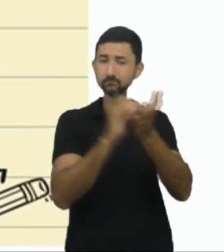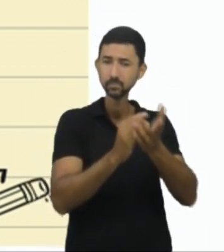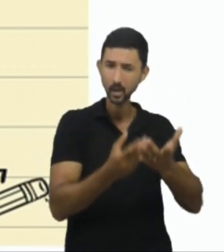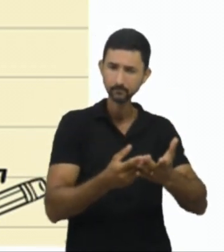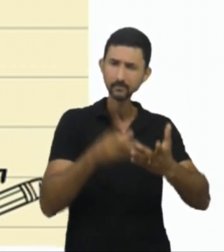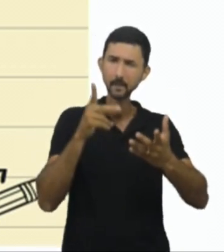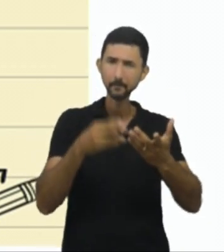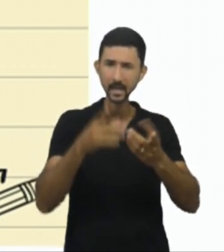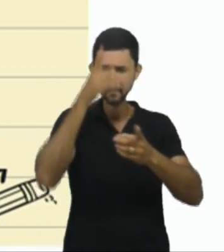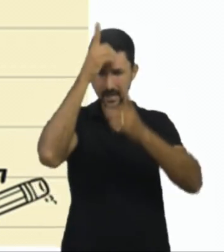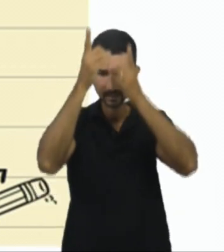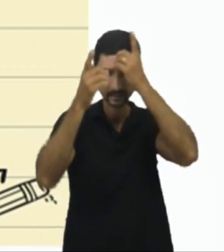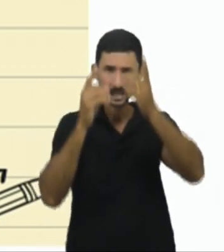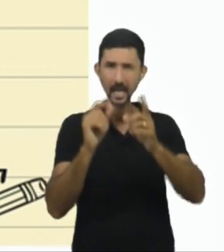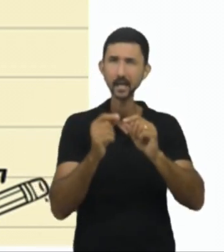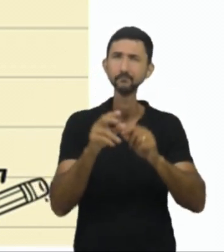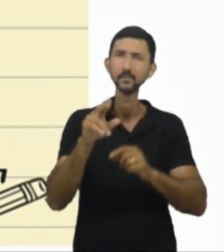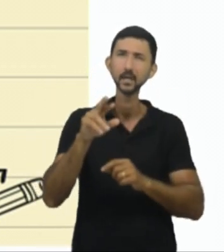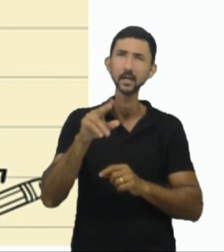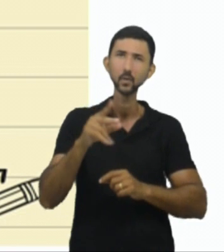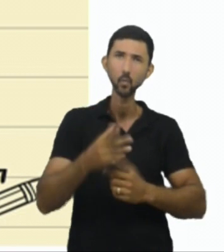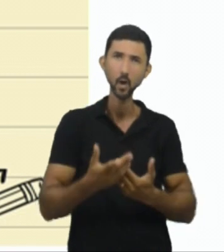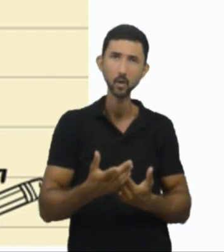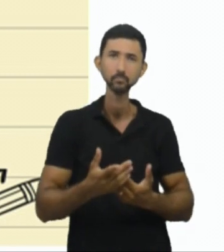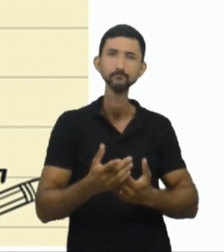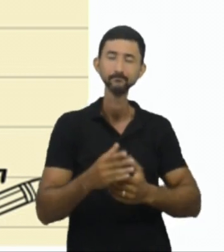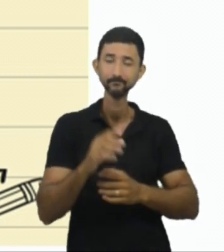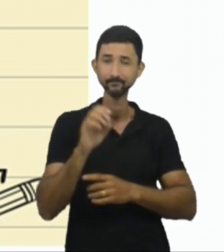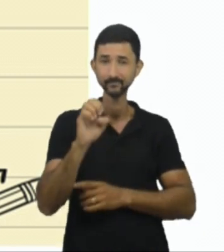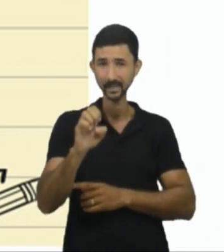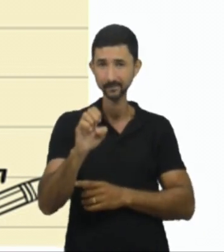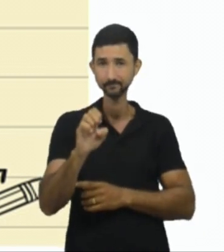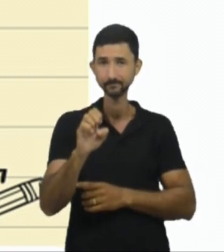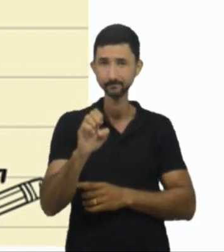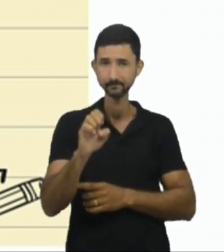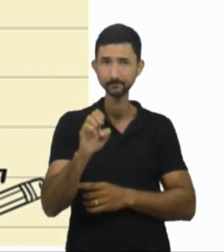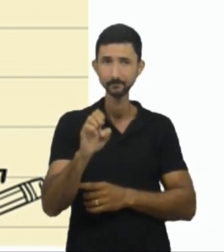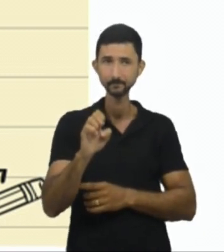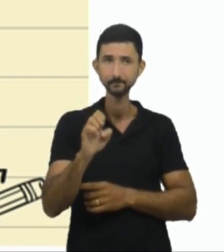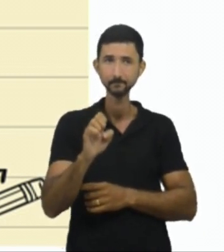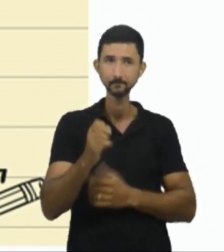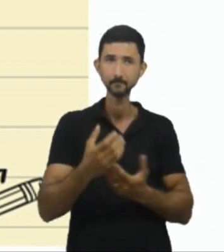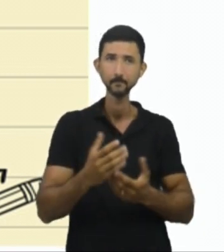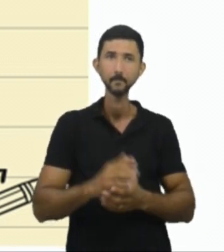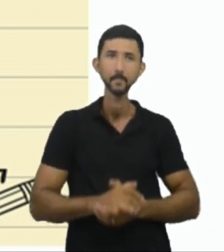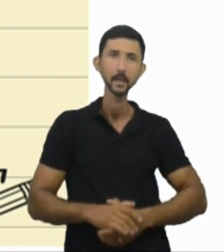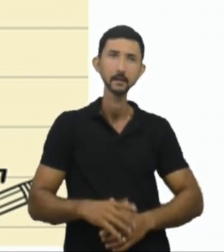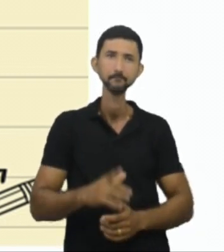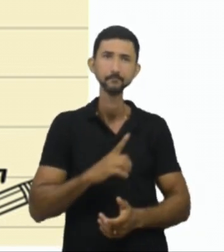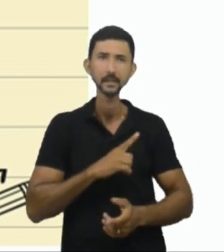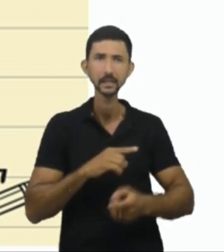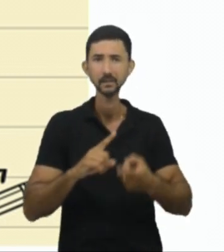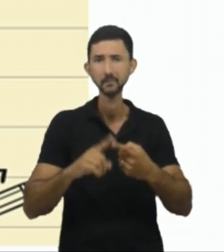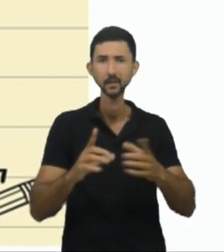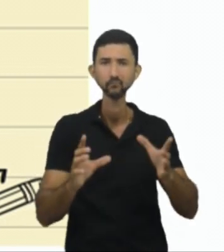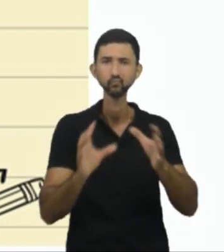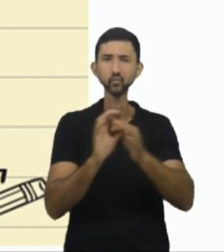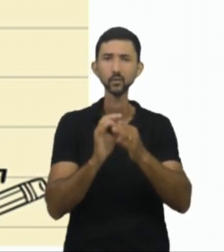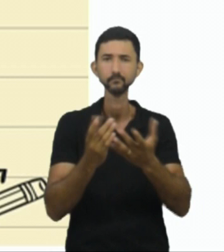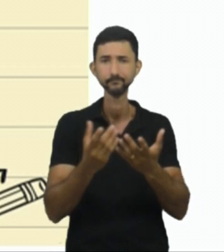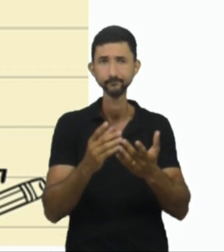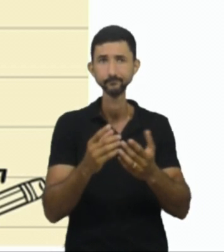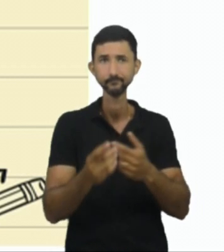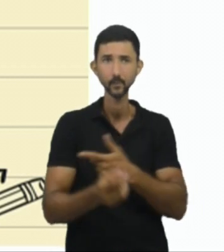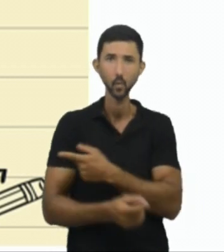da mesma maneira como você tem com o E. Além do mais também, você tem conjunções